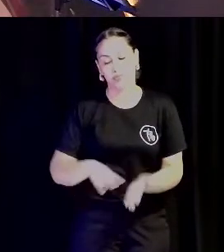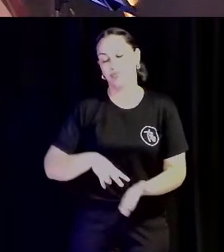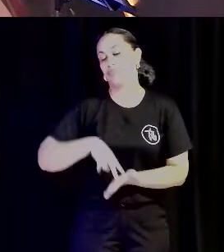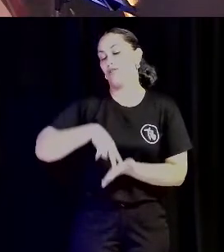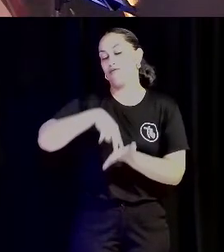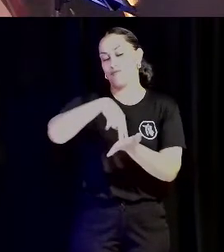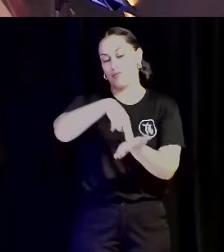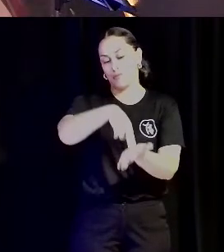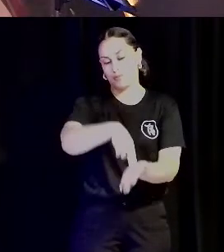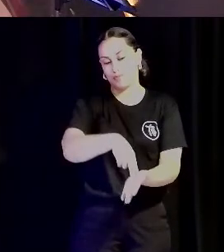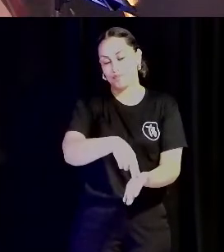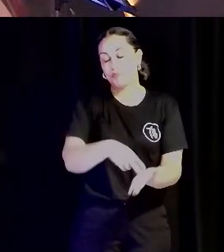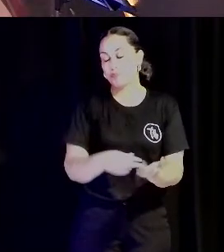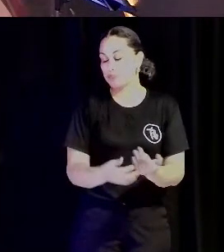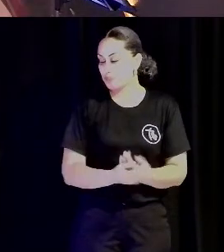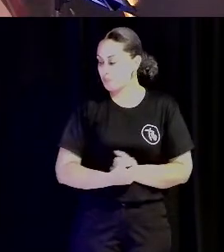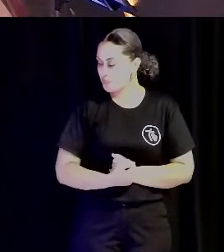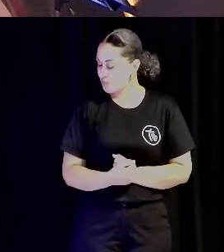Mas,